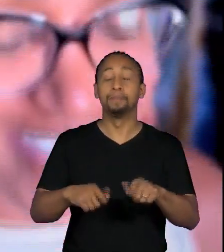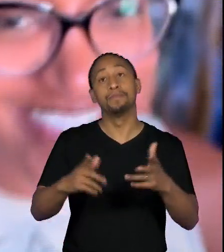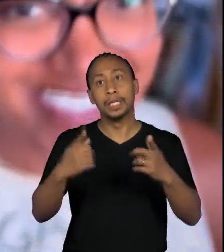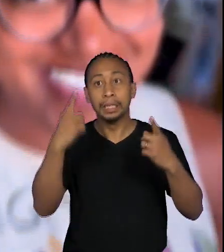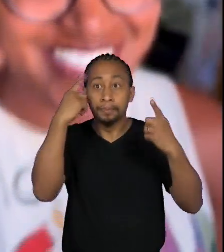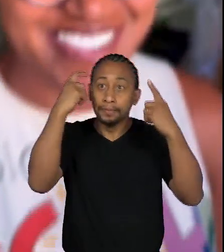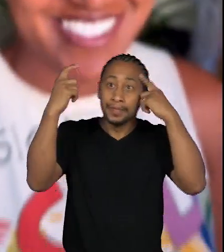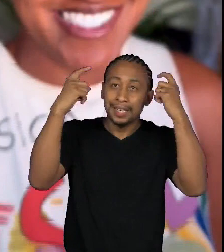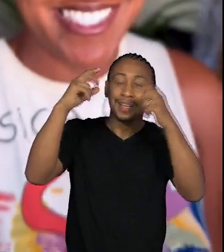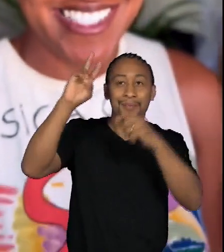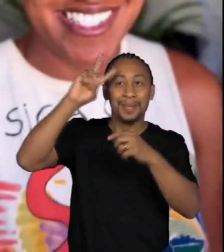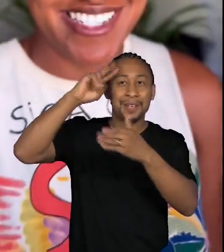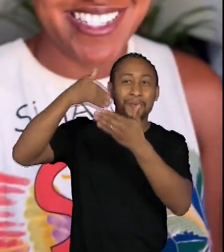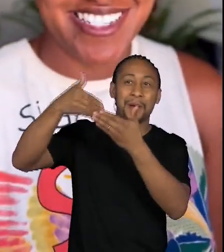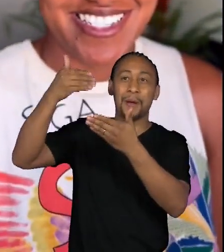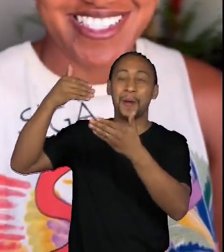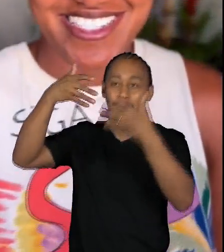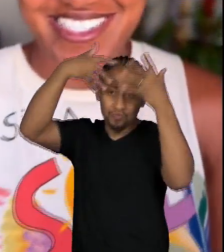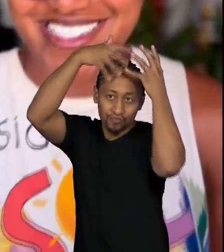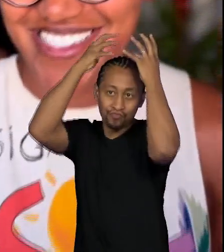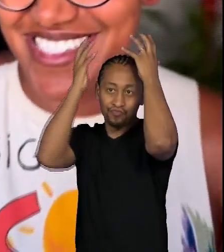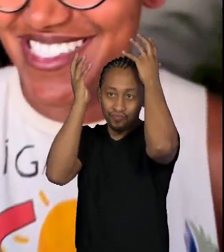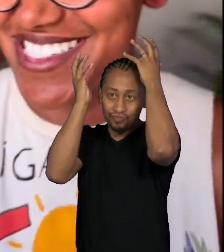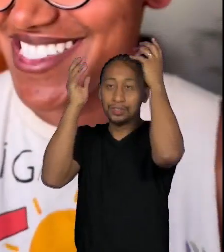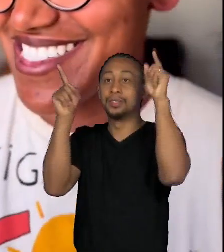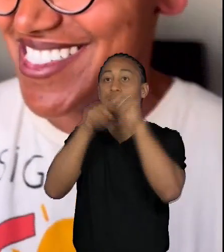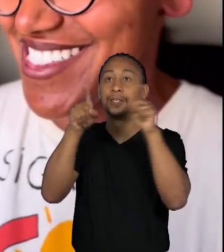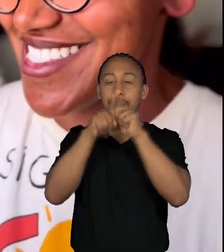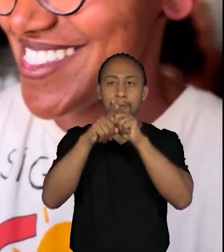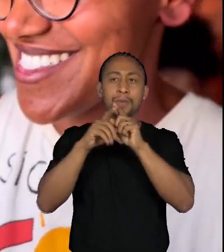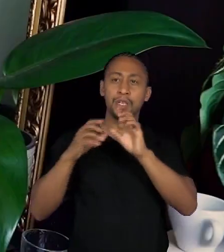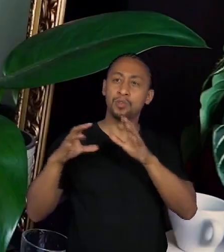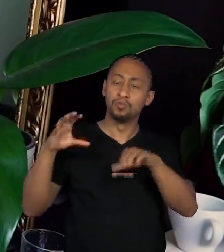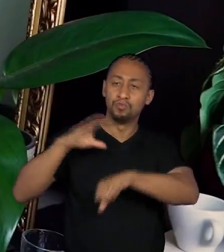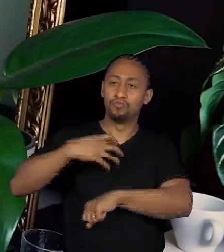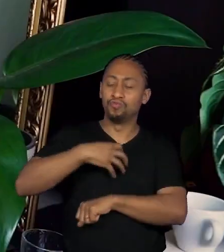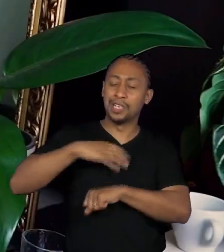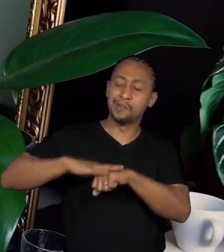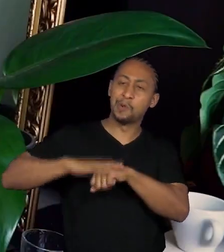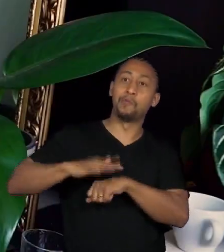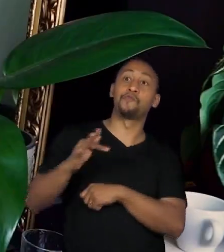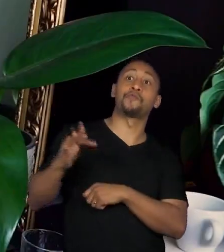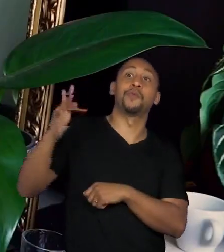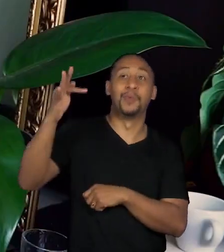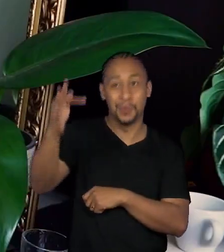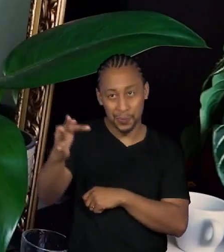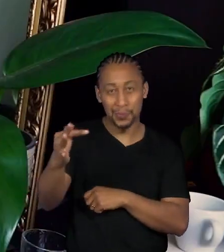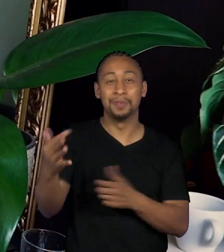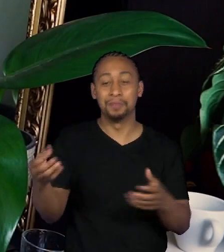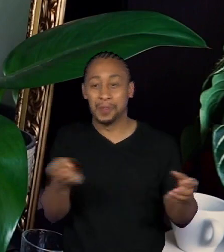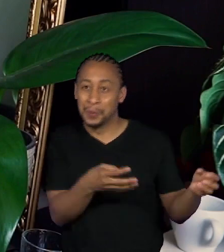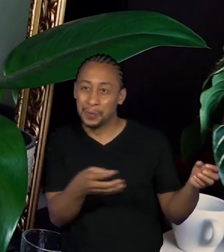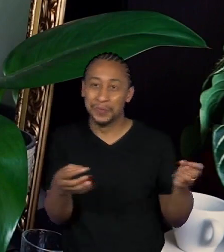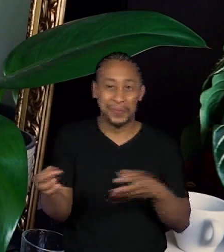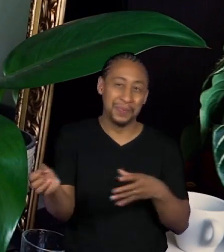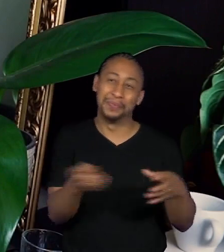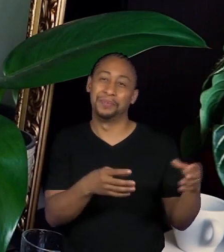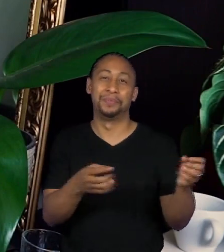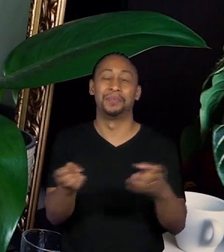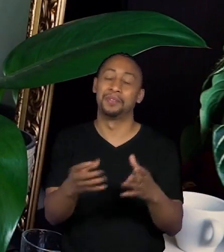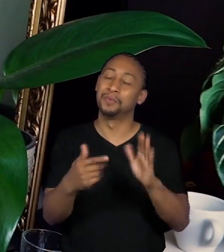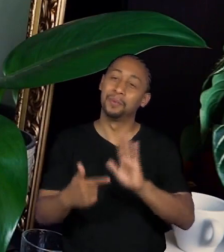ideias ancestrais como o dreadlock a um conceito afrofuturista. Outras tendências são as que